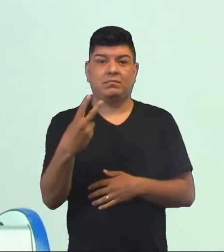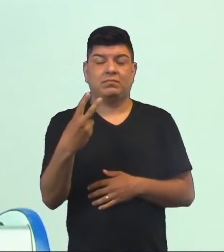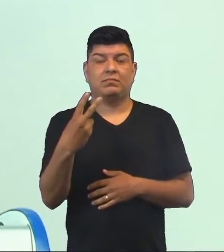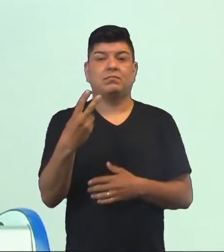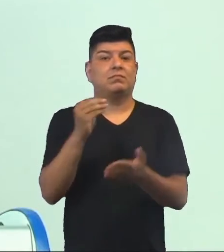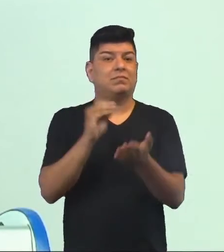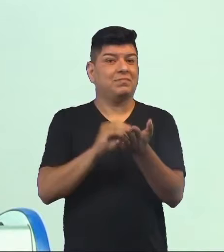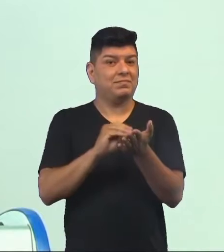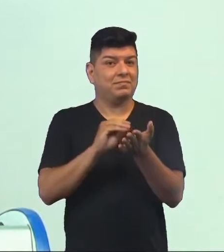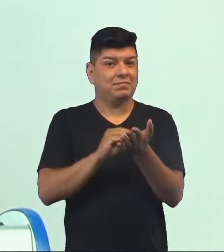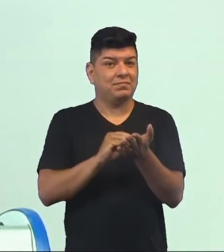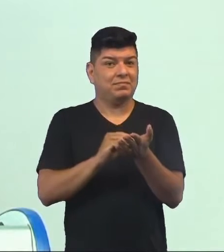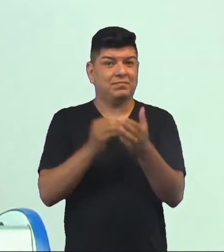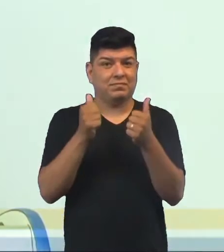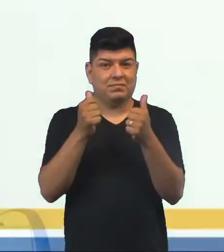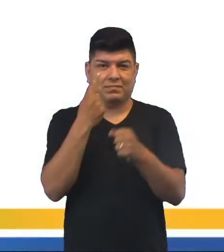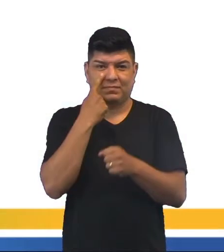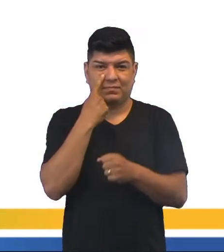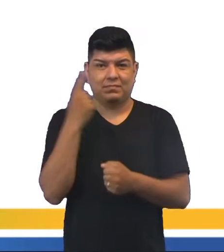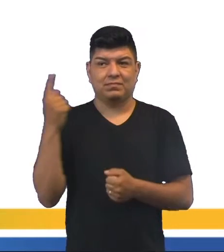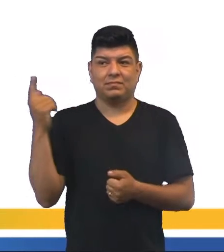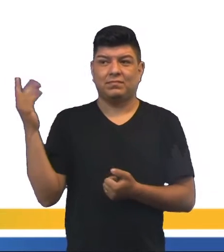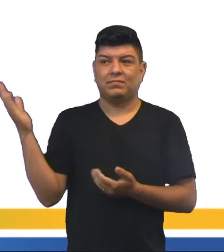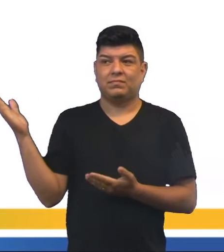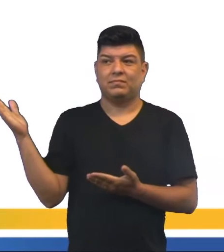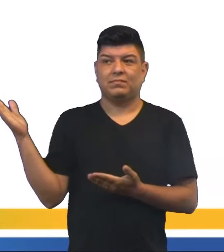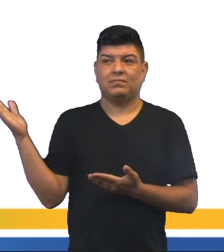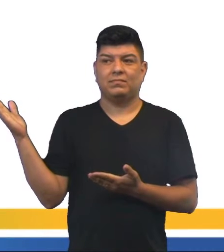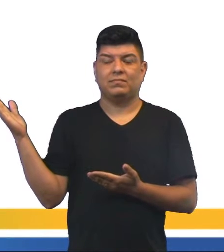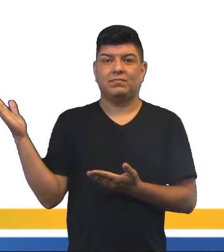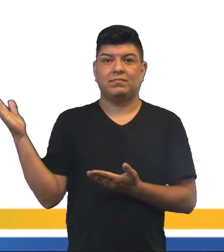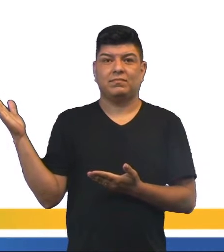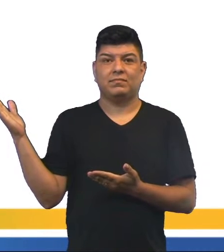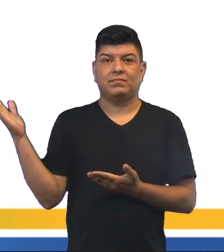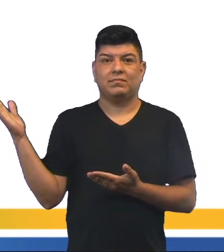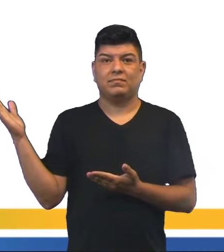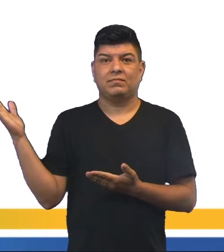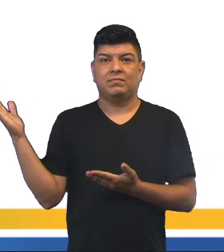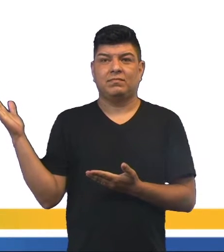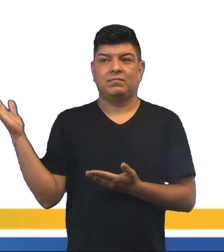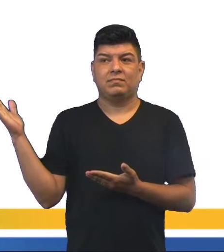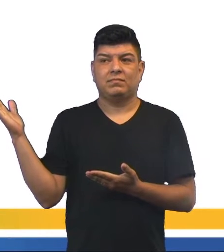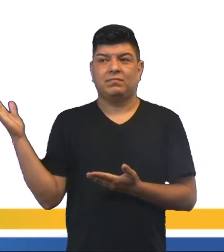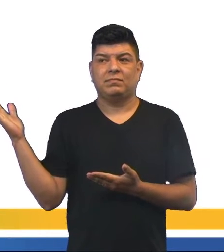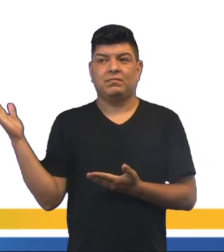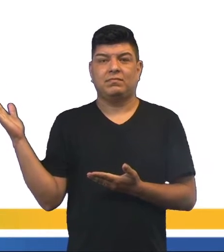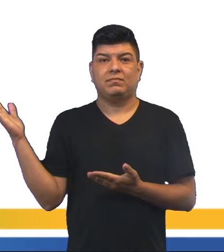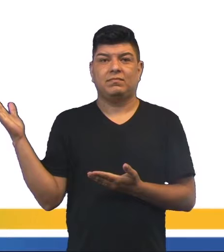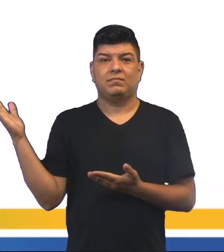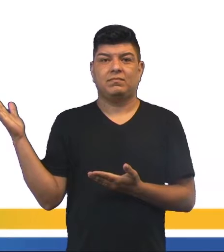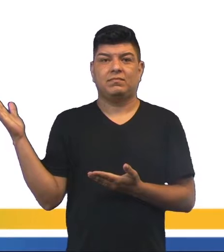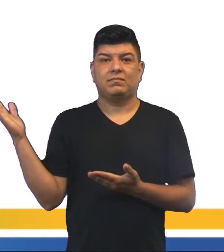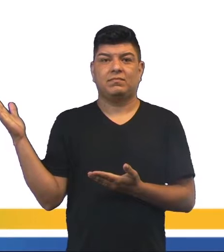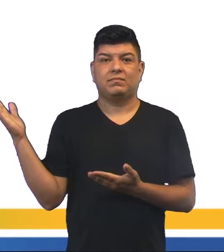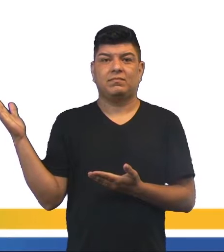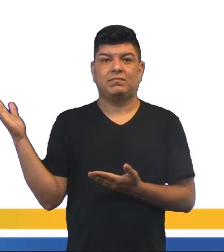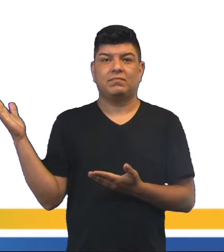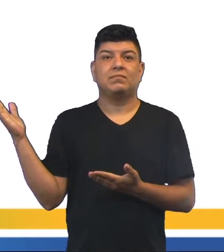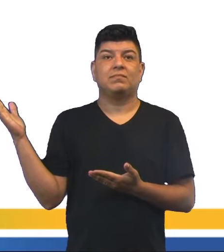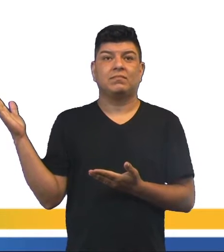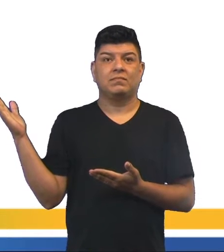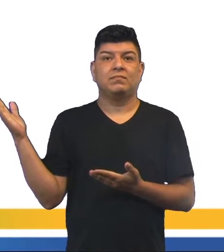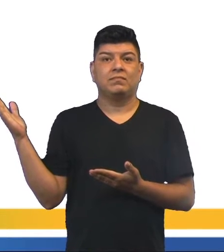que está faltando vamos ver E aí e olha só